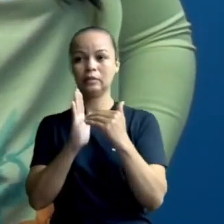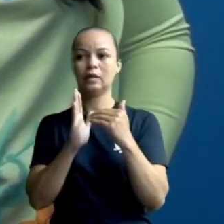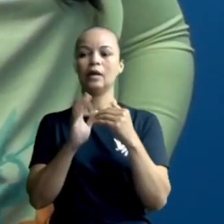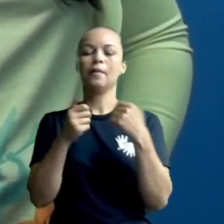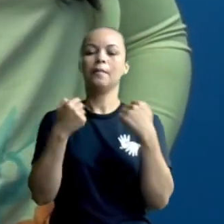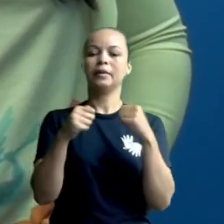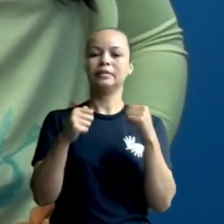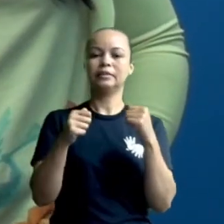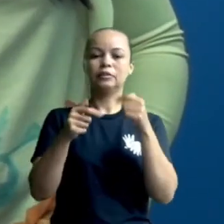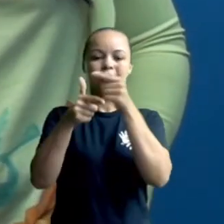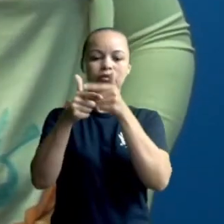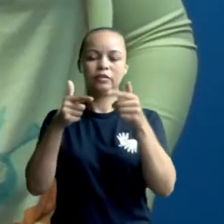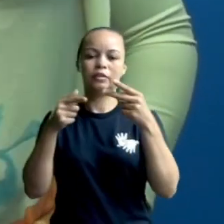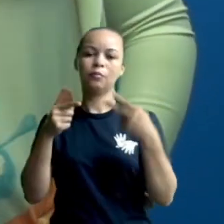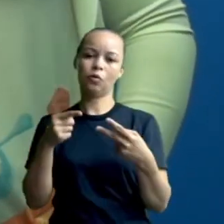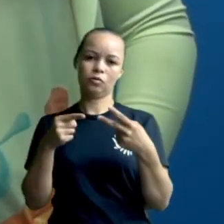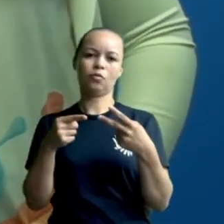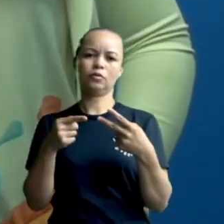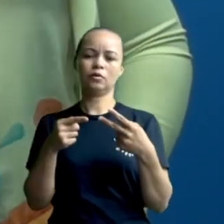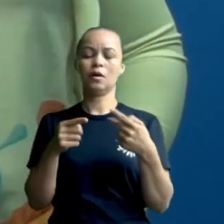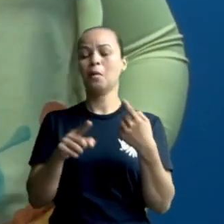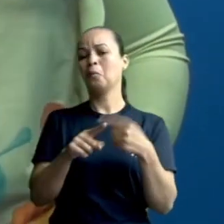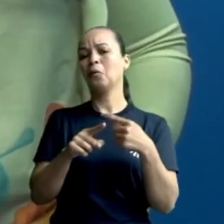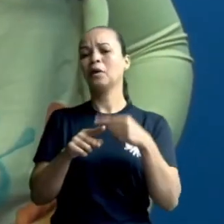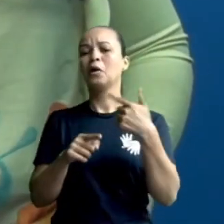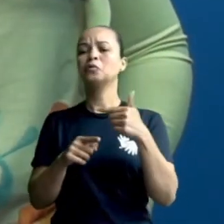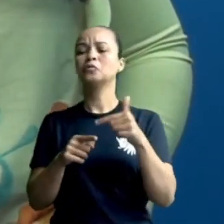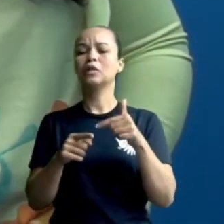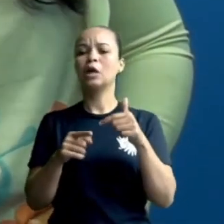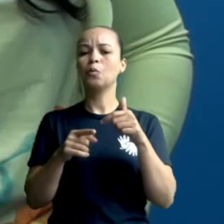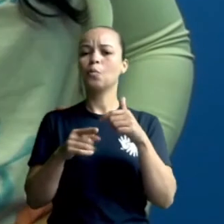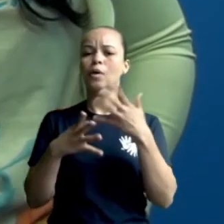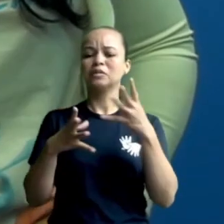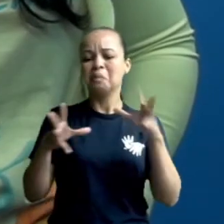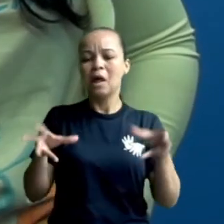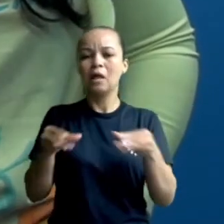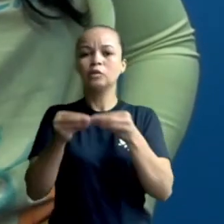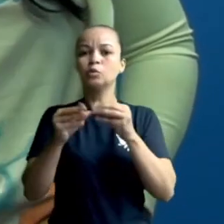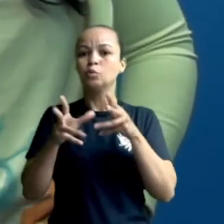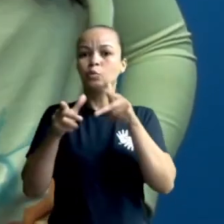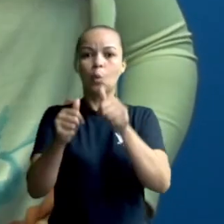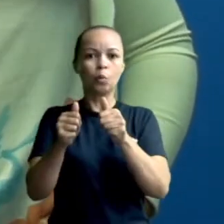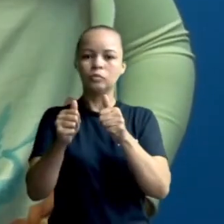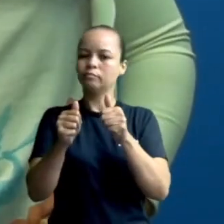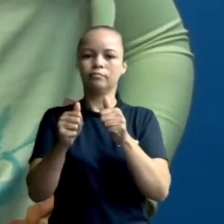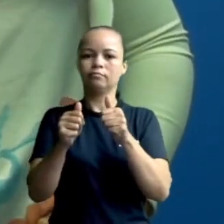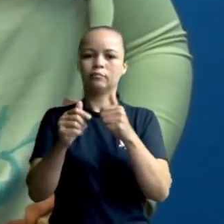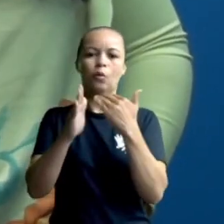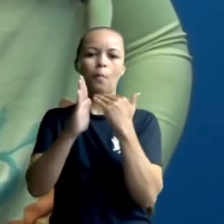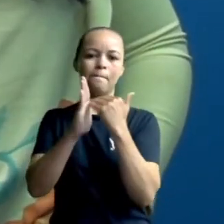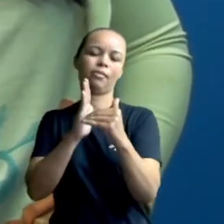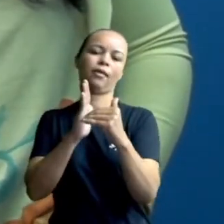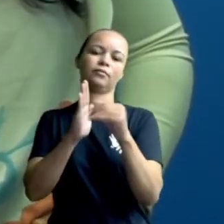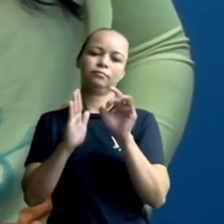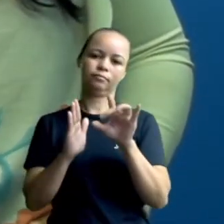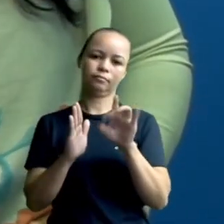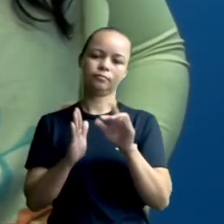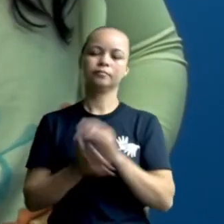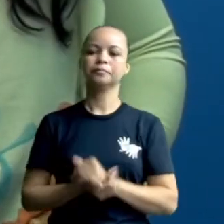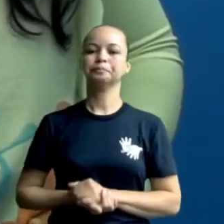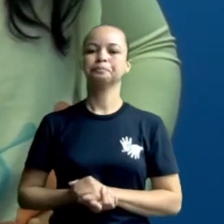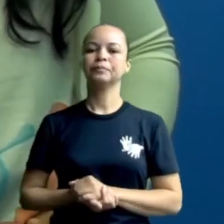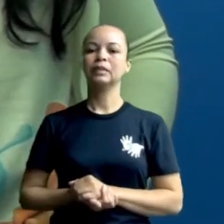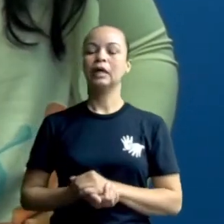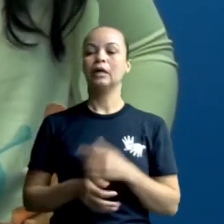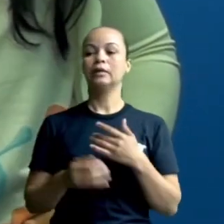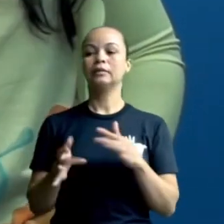ela por 2. Por quê? Porque aí eu não tenho uma circunferência completa. Eu estou com a metade, tá certo? Vou